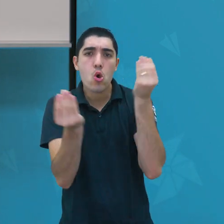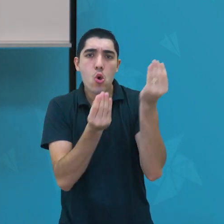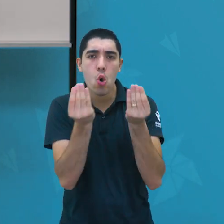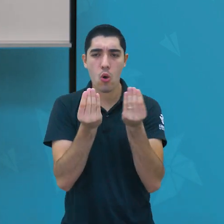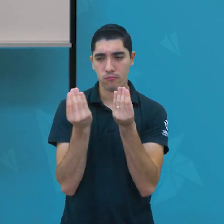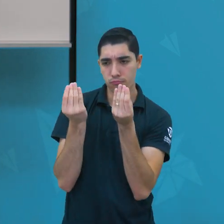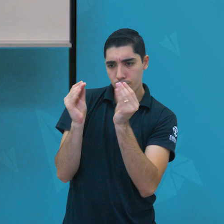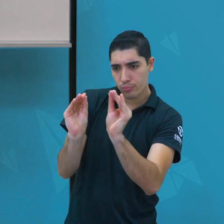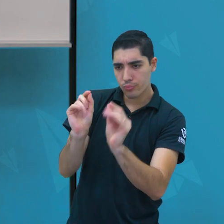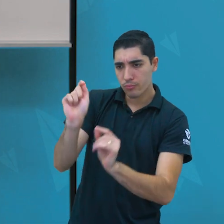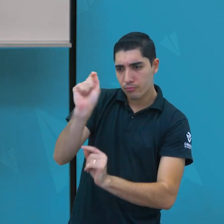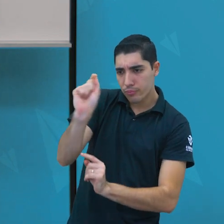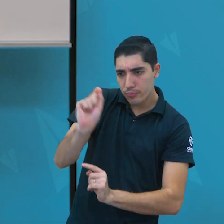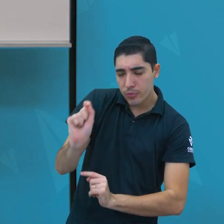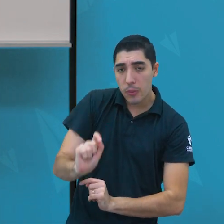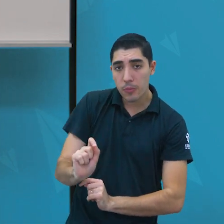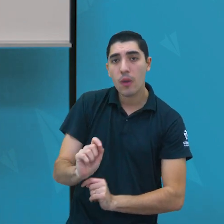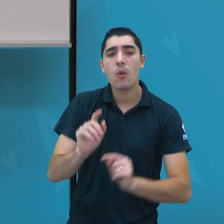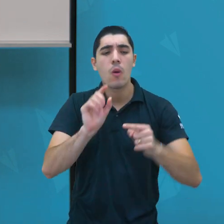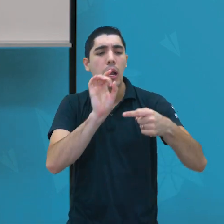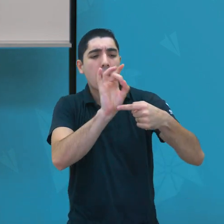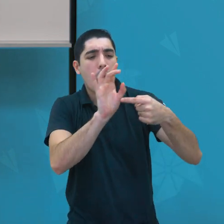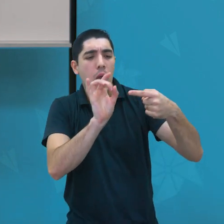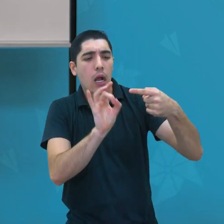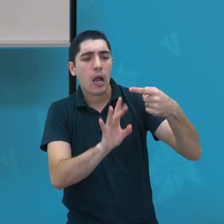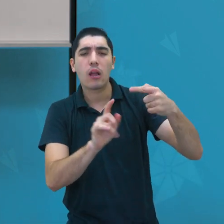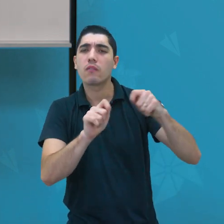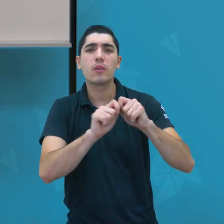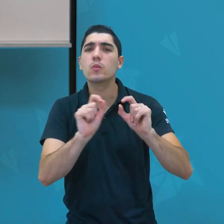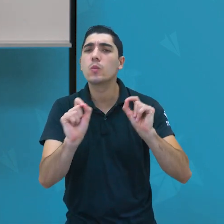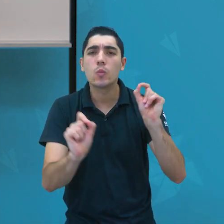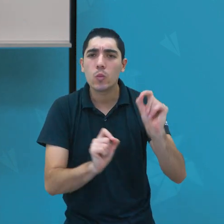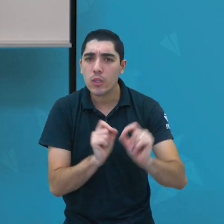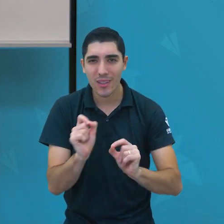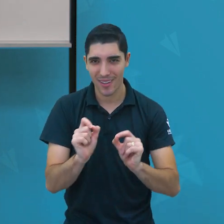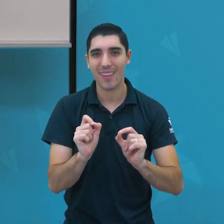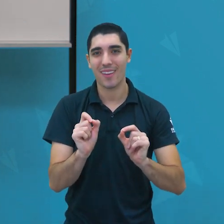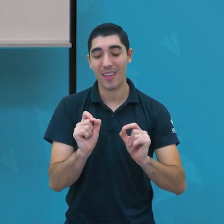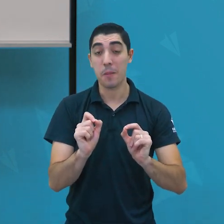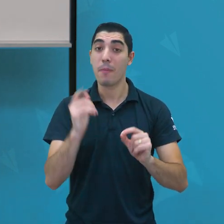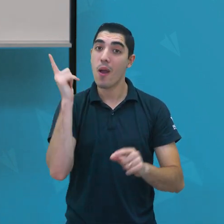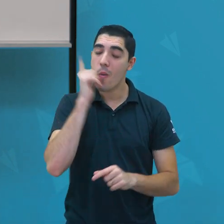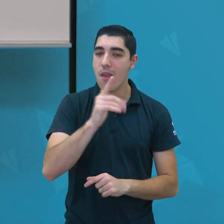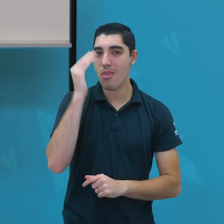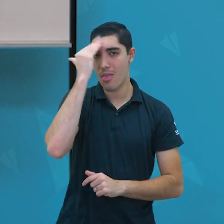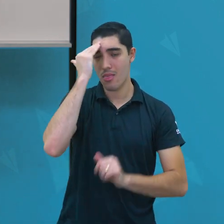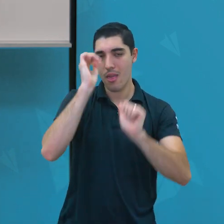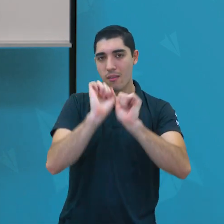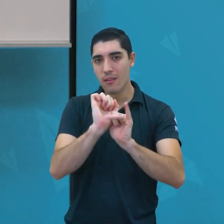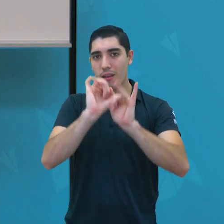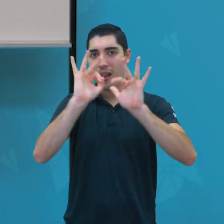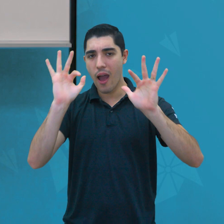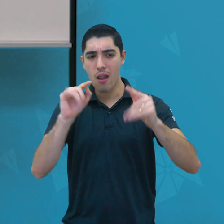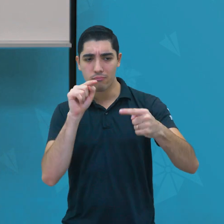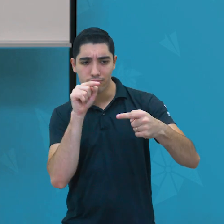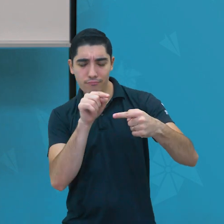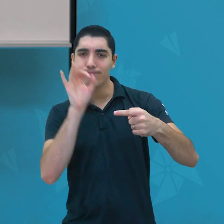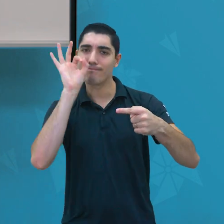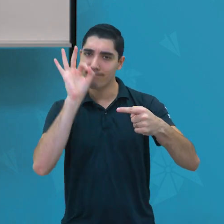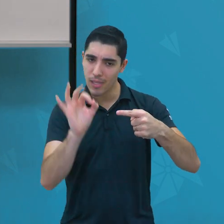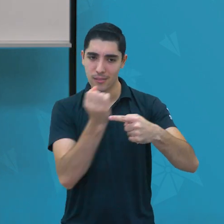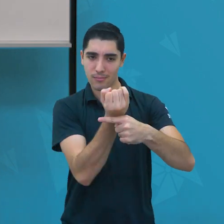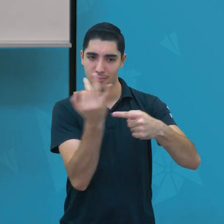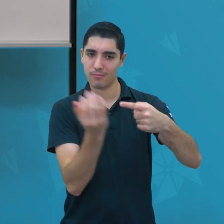fração, qual a função de cada elemento, quais as condições para que eu possa entender que aquilo realmente é uma